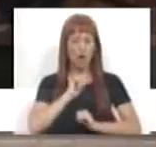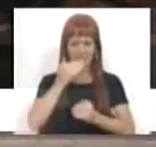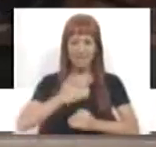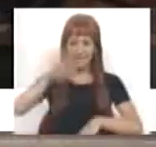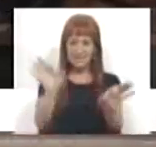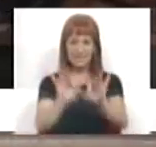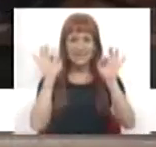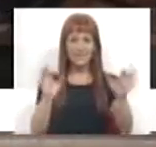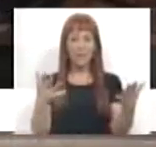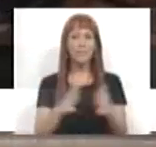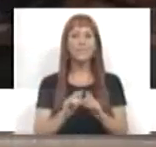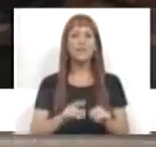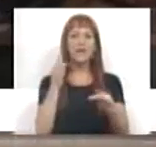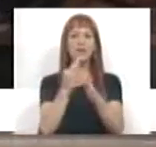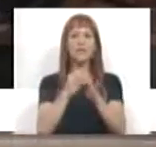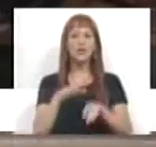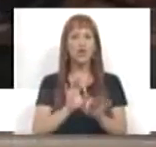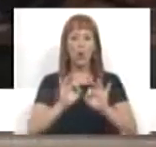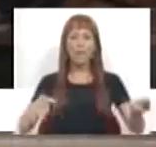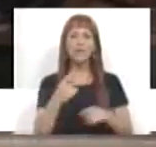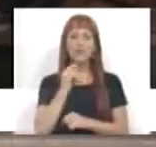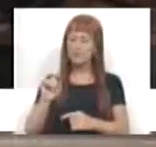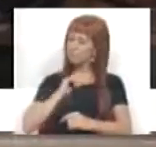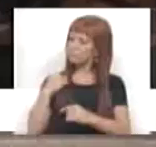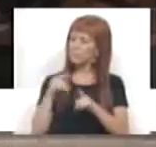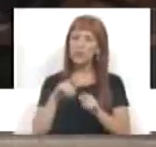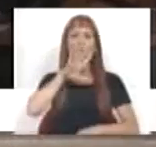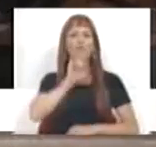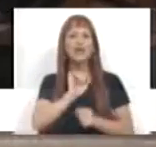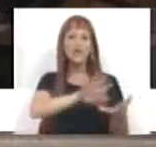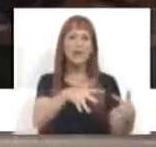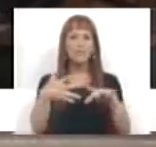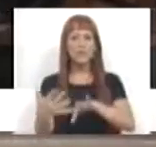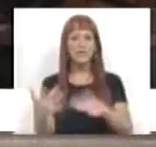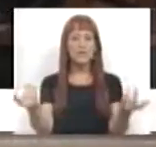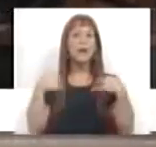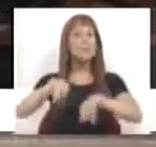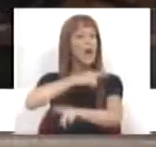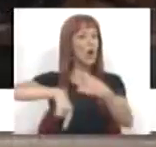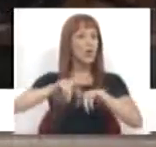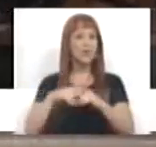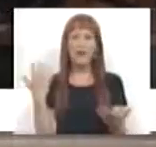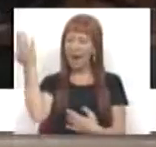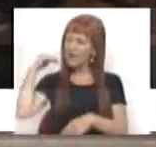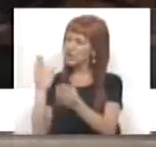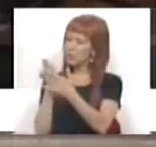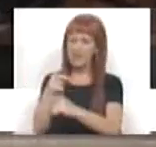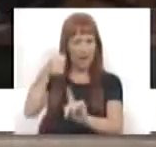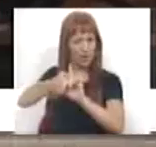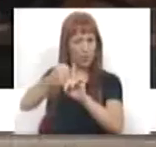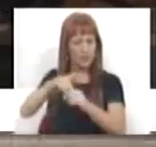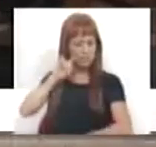idade. As comemorações oficiais chamavam-nos então os Filhos da Revolução, mas nós, então estudantes em